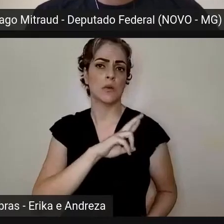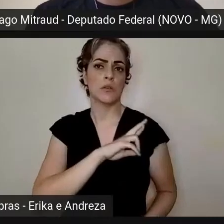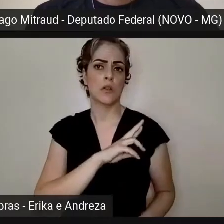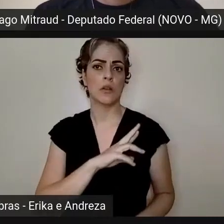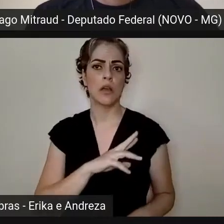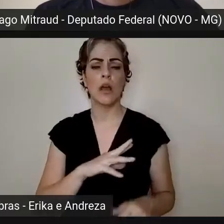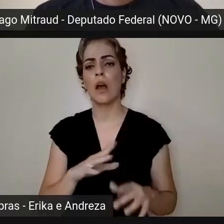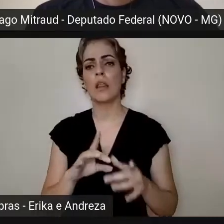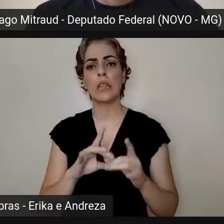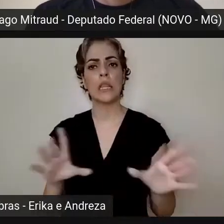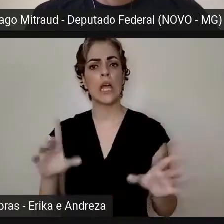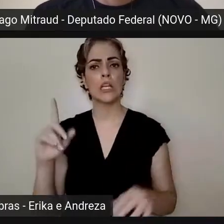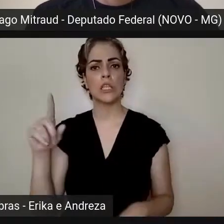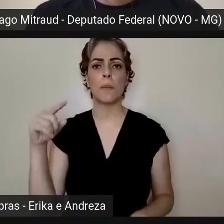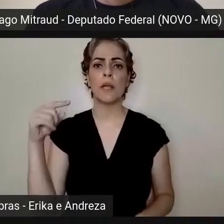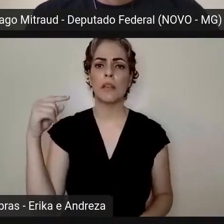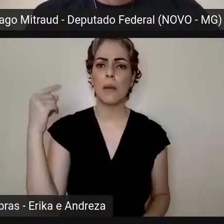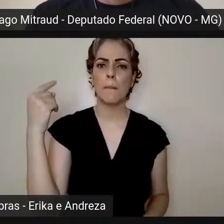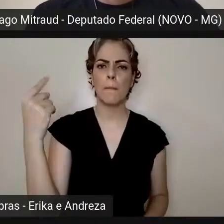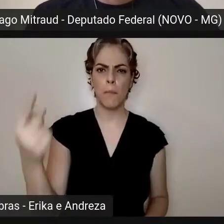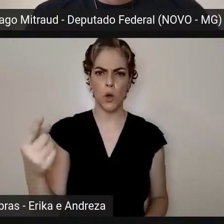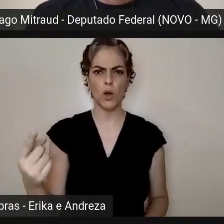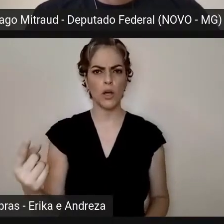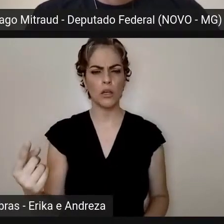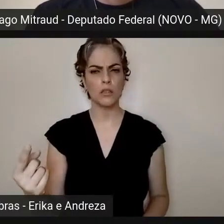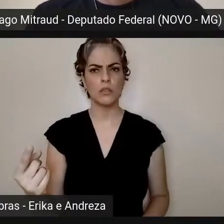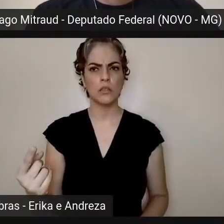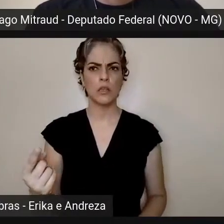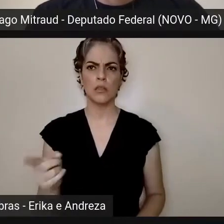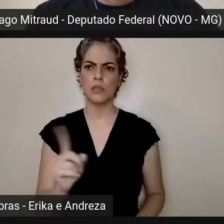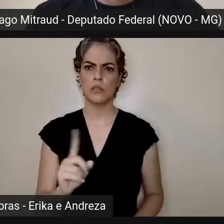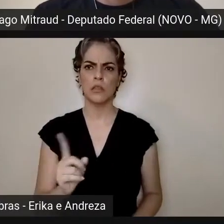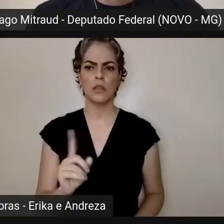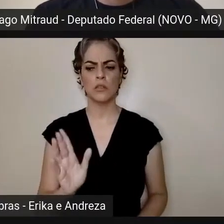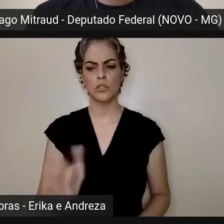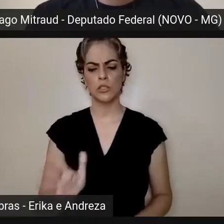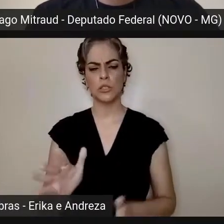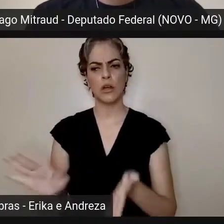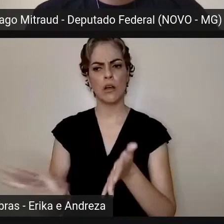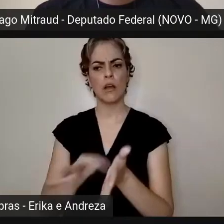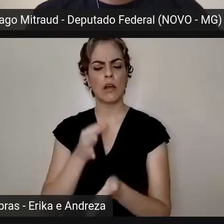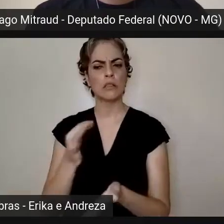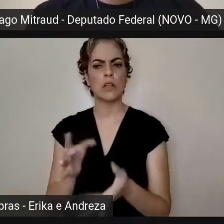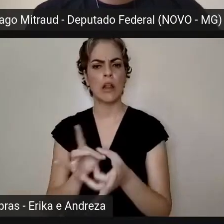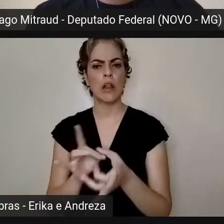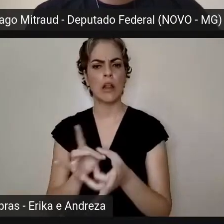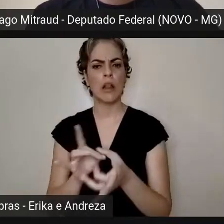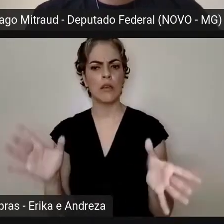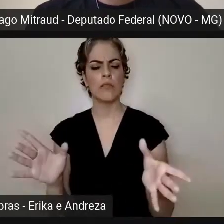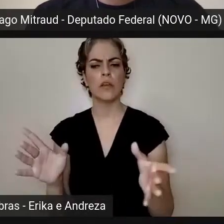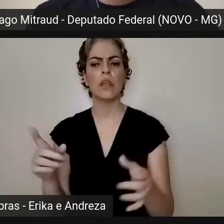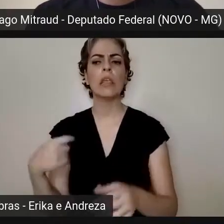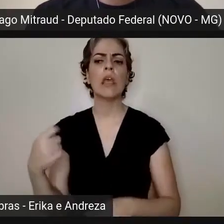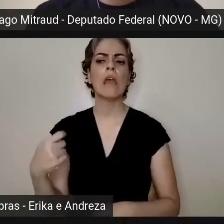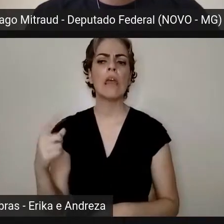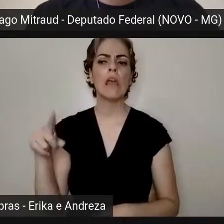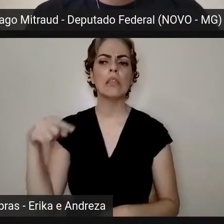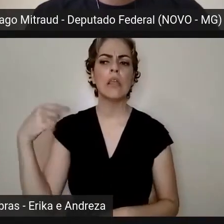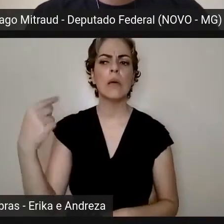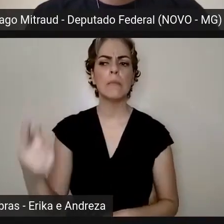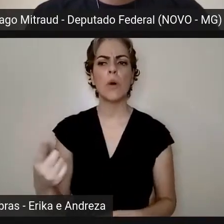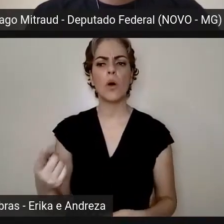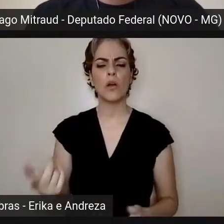defina posteriormente, depois de termos assinado uma carta em branco, quem serão as carreiras típicas de